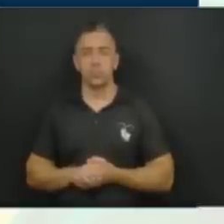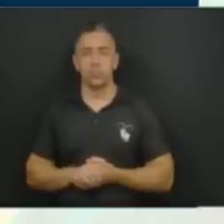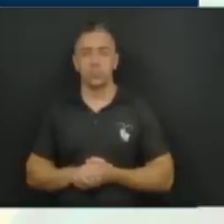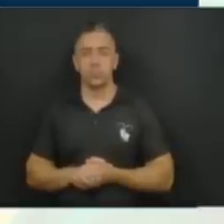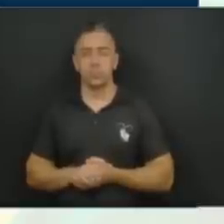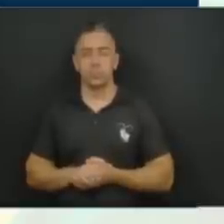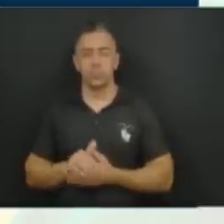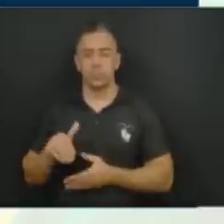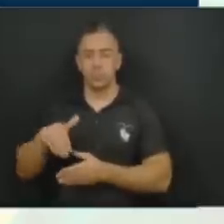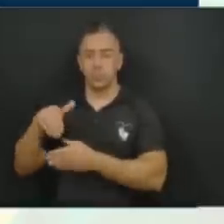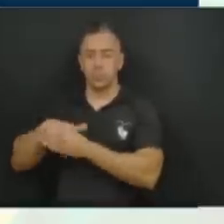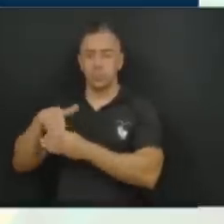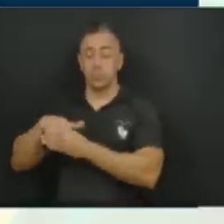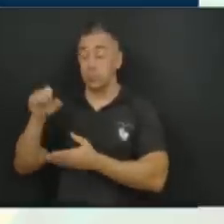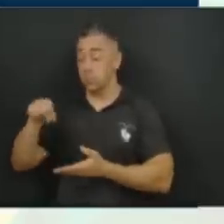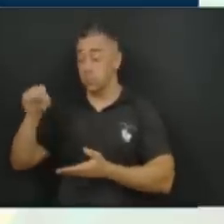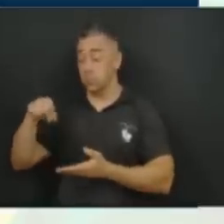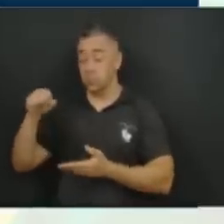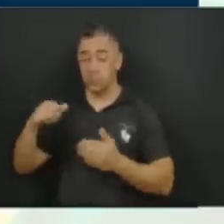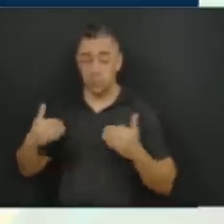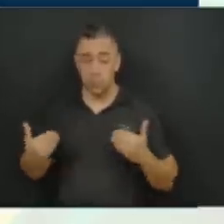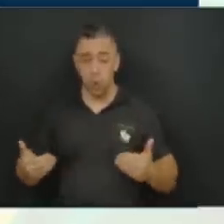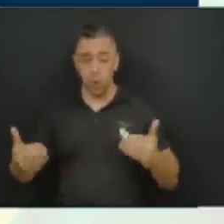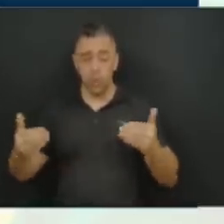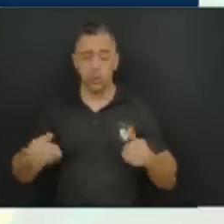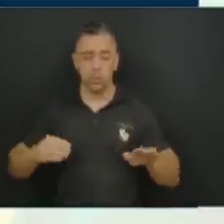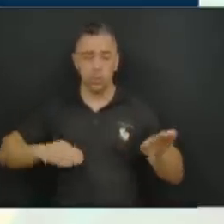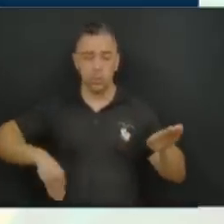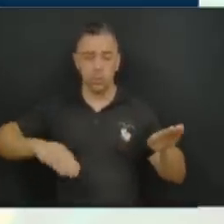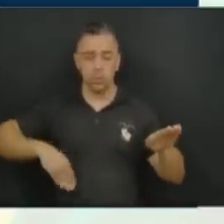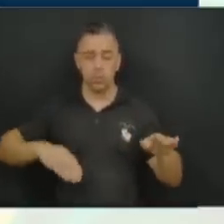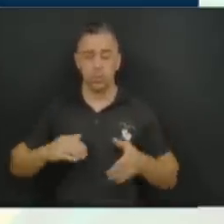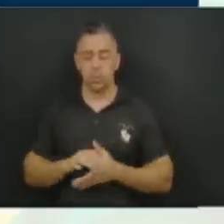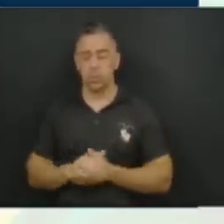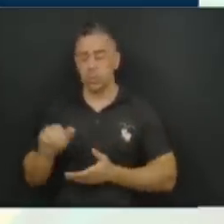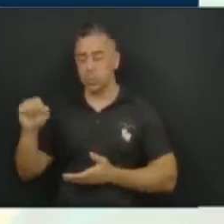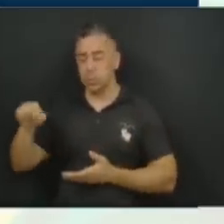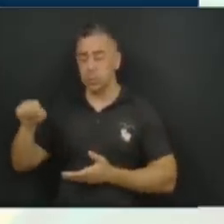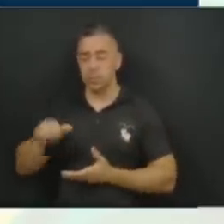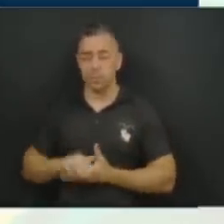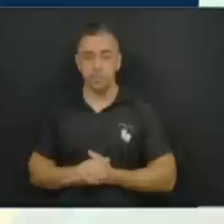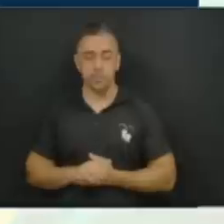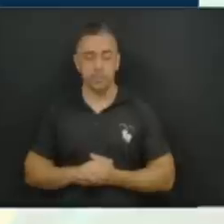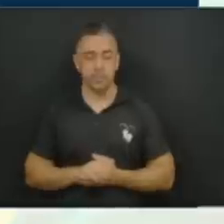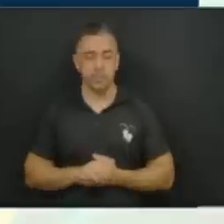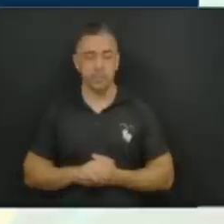eu boto sim pessoal vou pelo progresso do nosso litoral voto sim